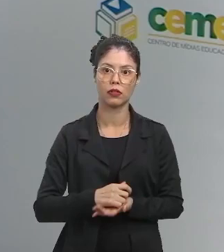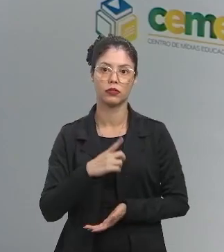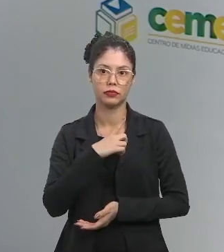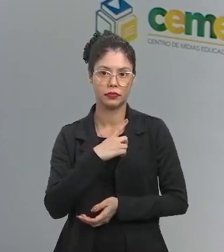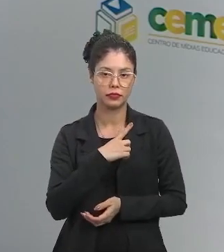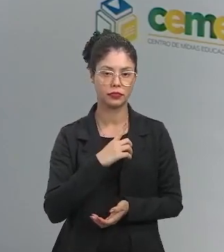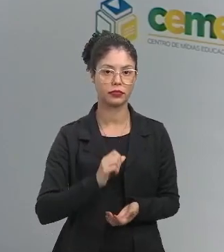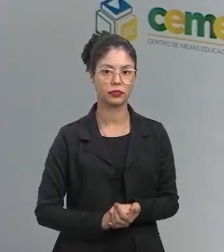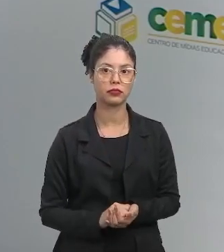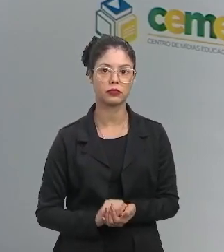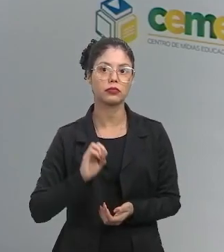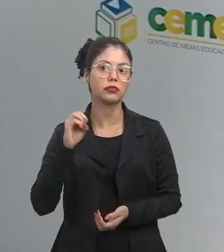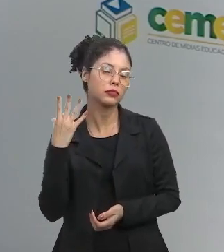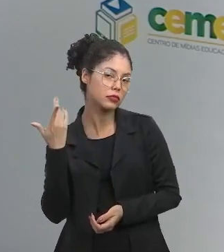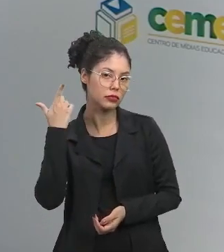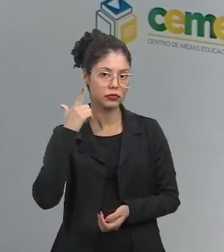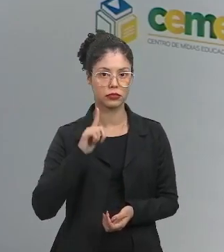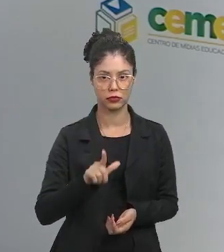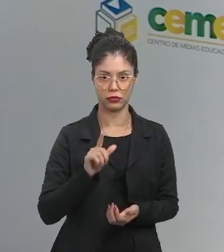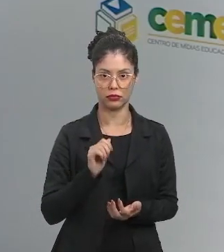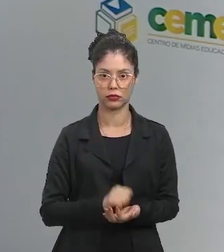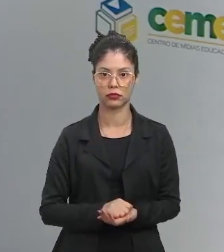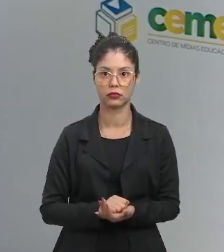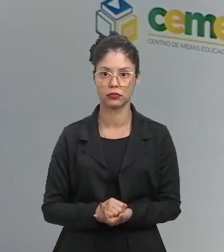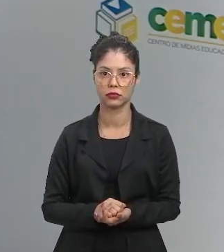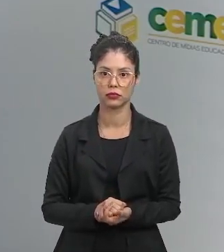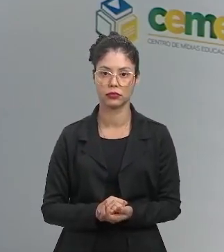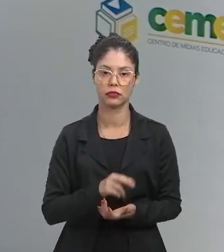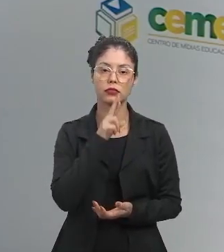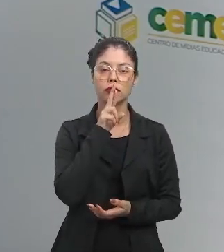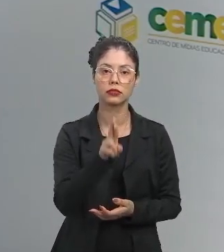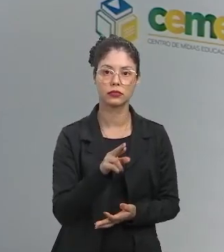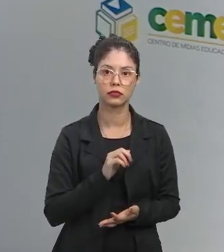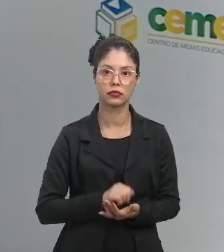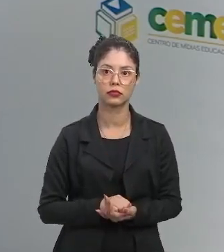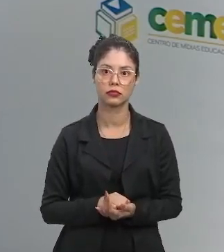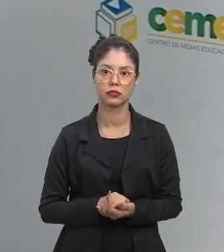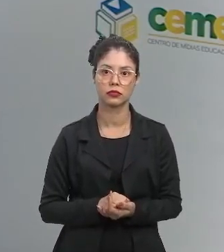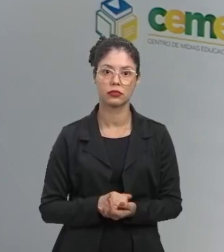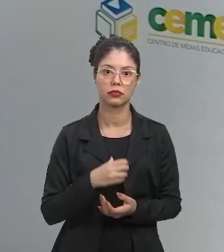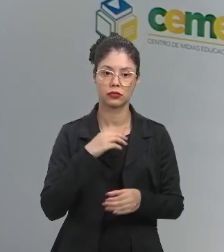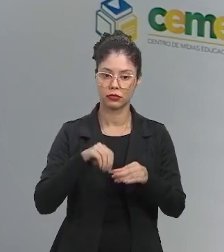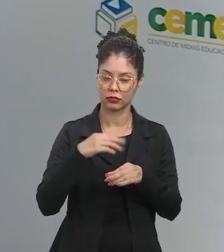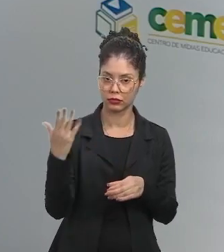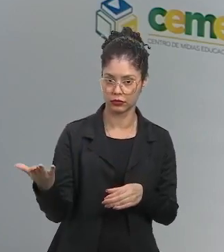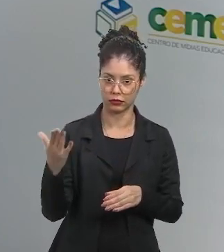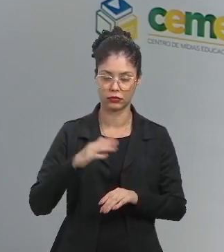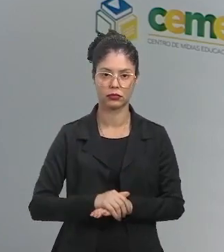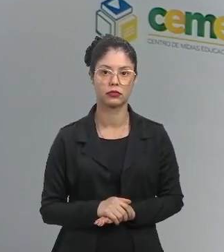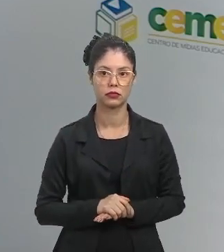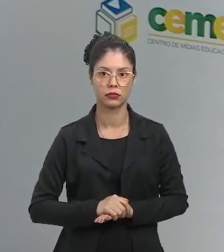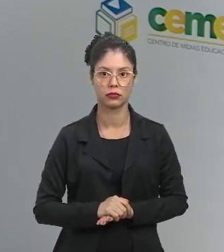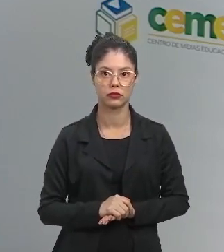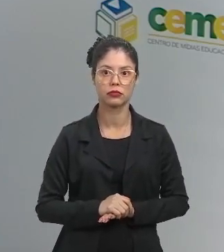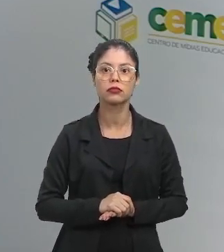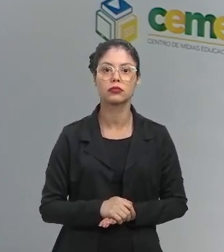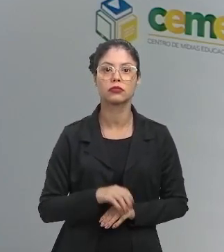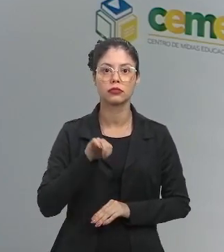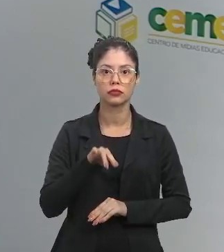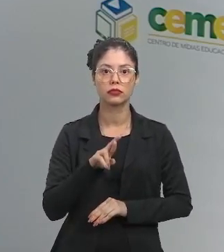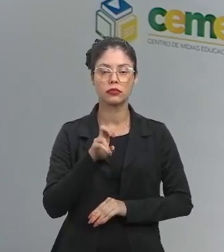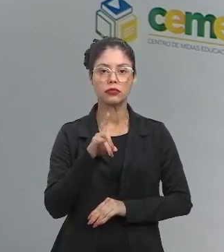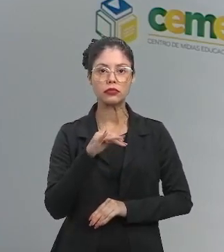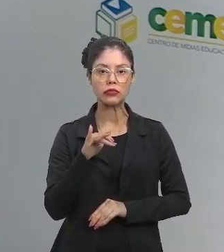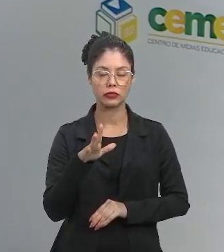torna capaz de responder a um estímulo externo ou de